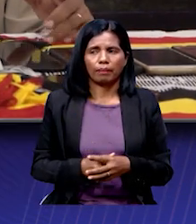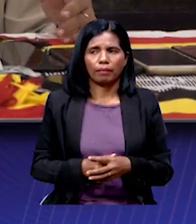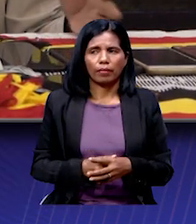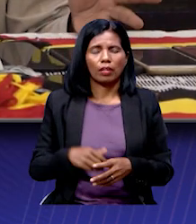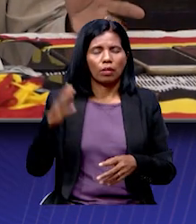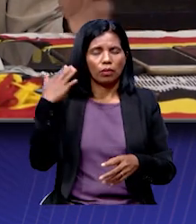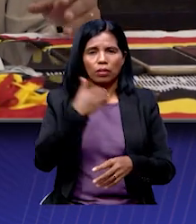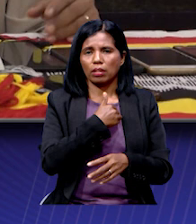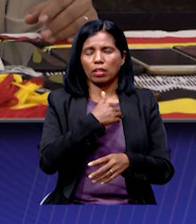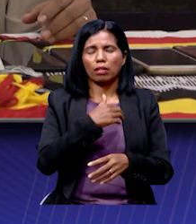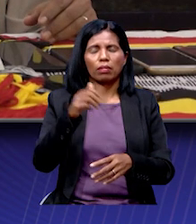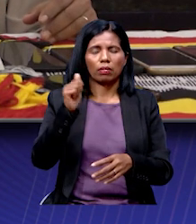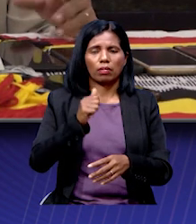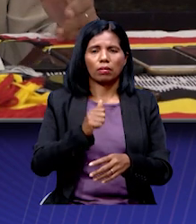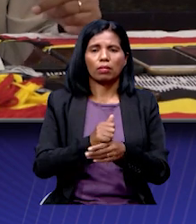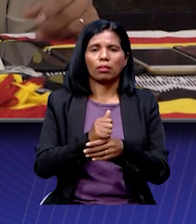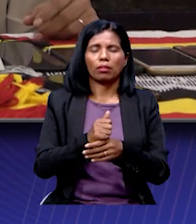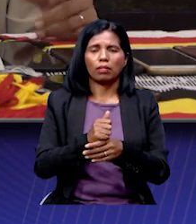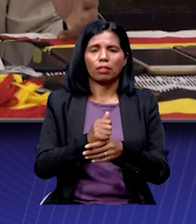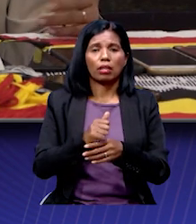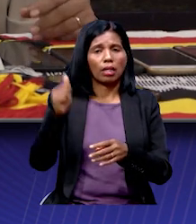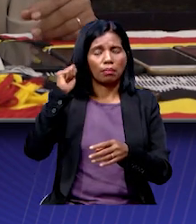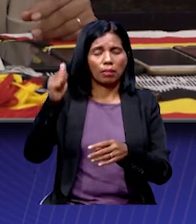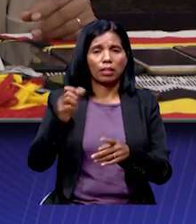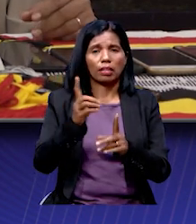Antes da campanha, dia 11 mos ia